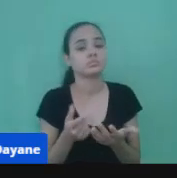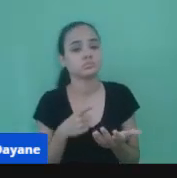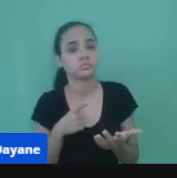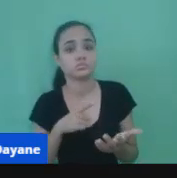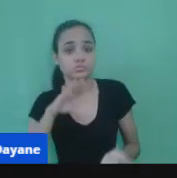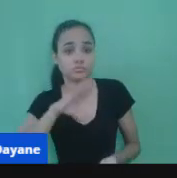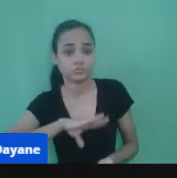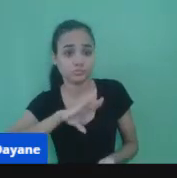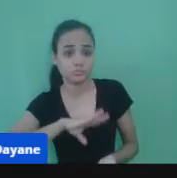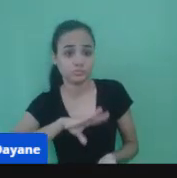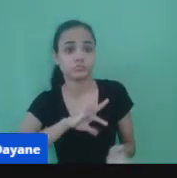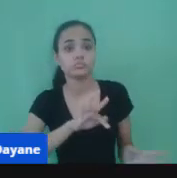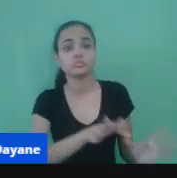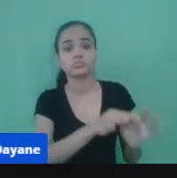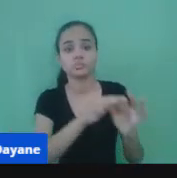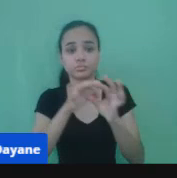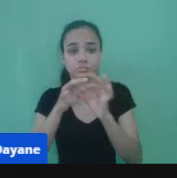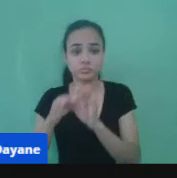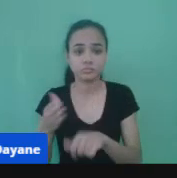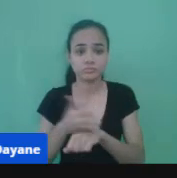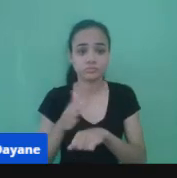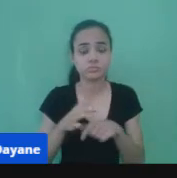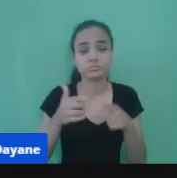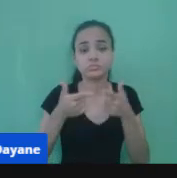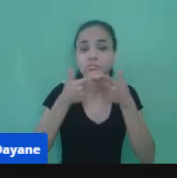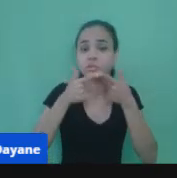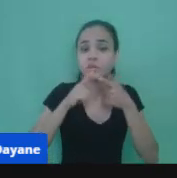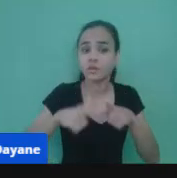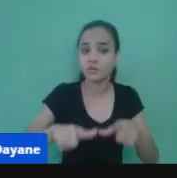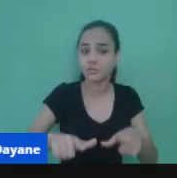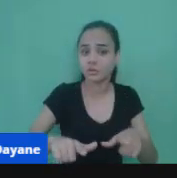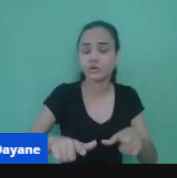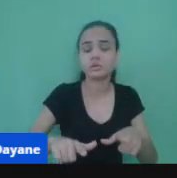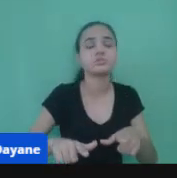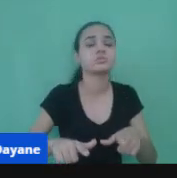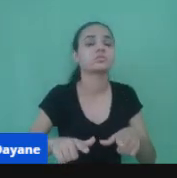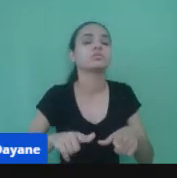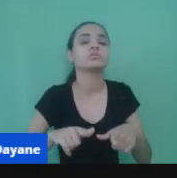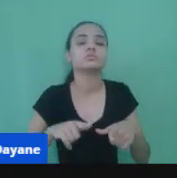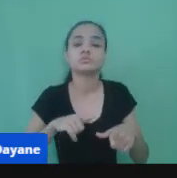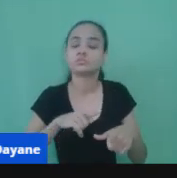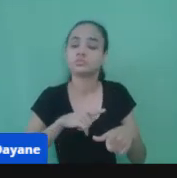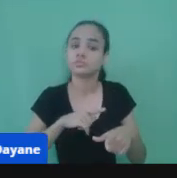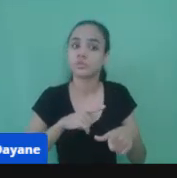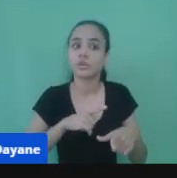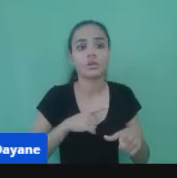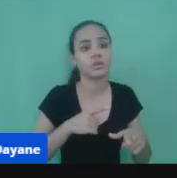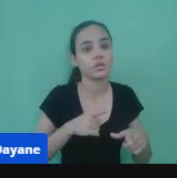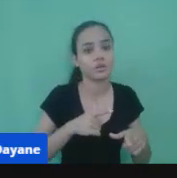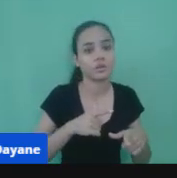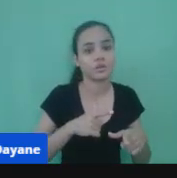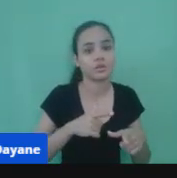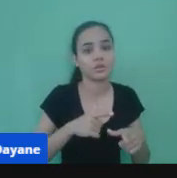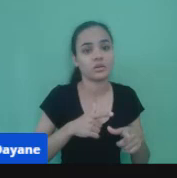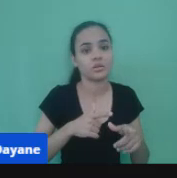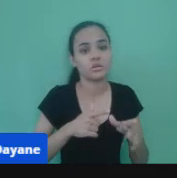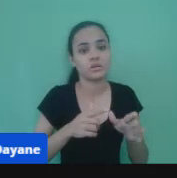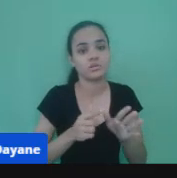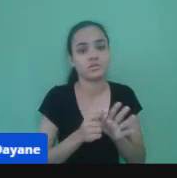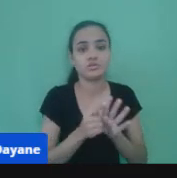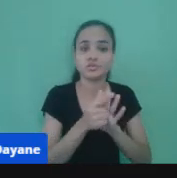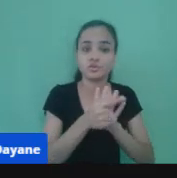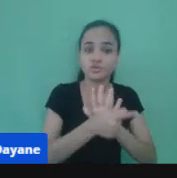linguagem, vai abordar a questão dos textos e dos gêneros multissemióticos e multimediáticos, e vai